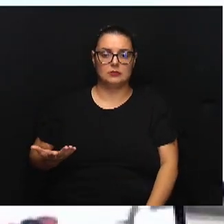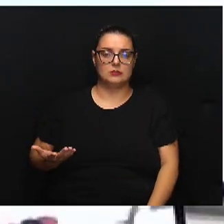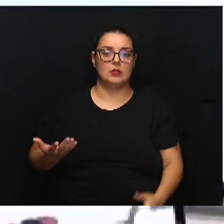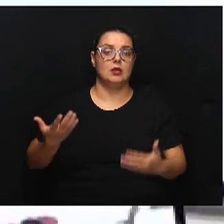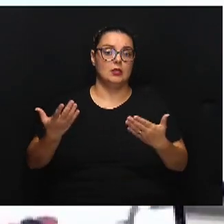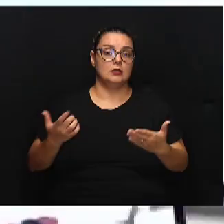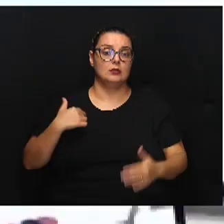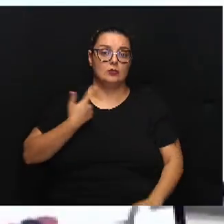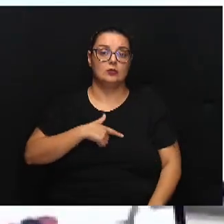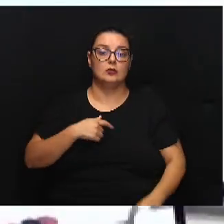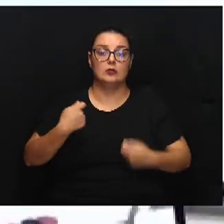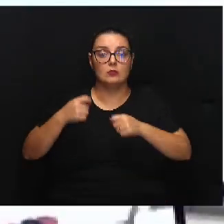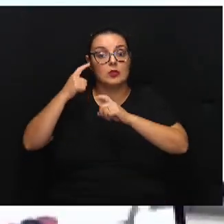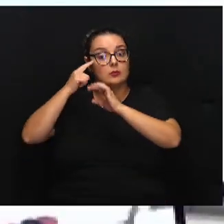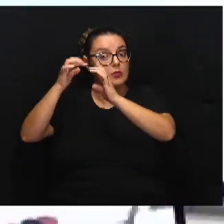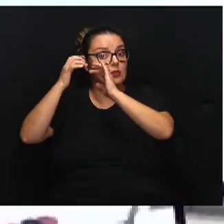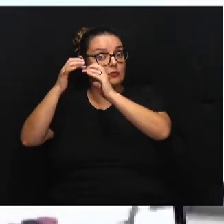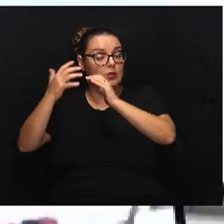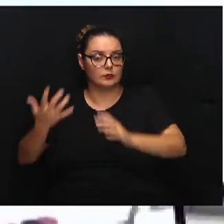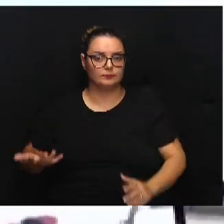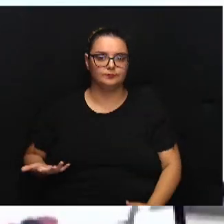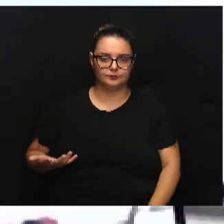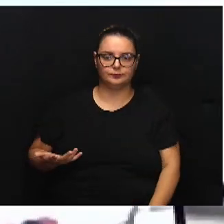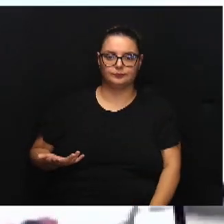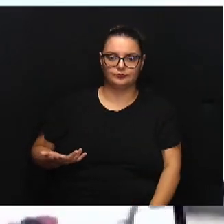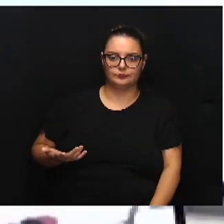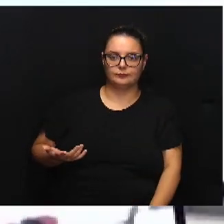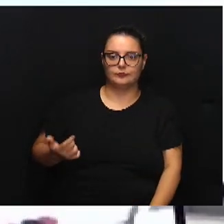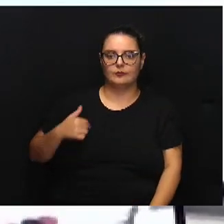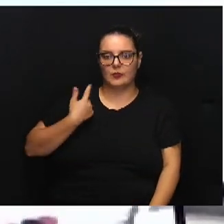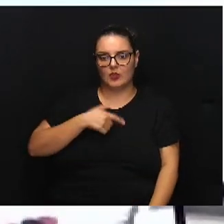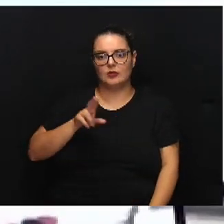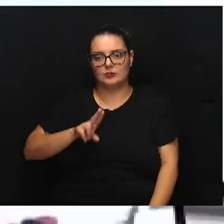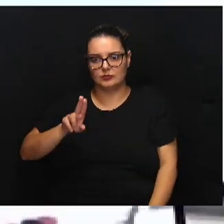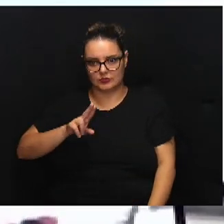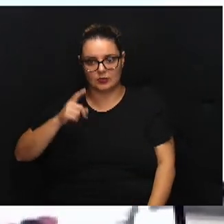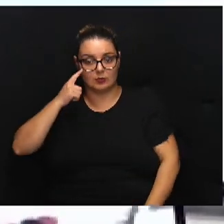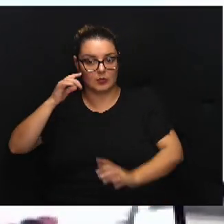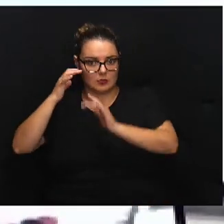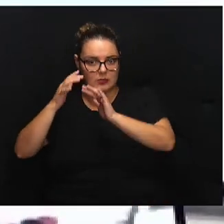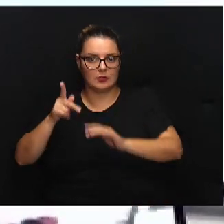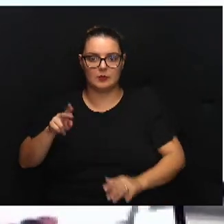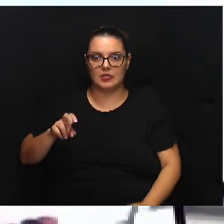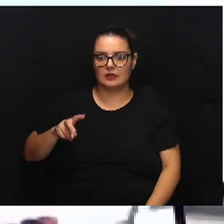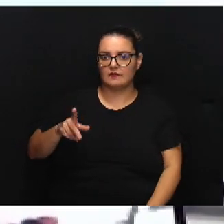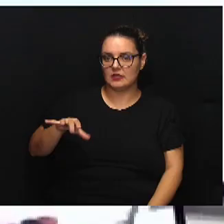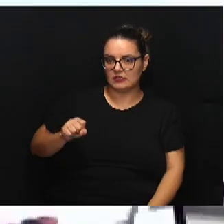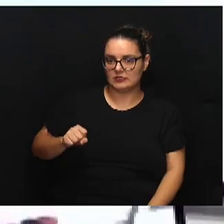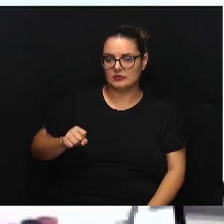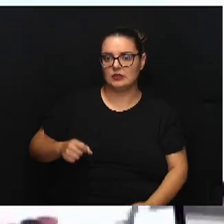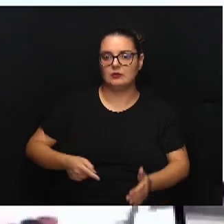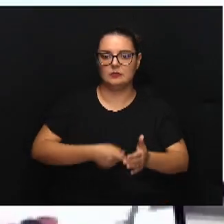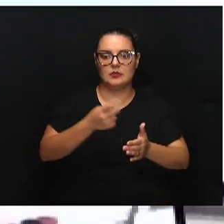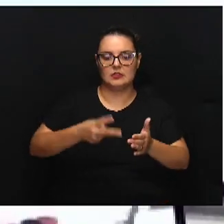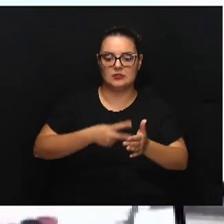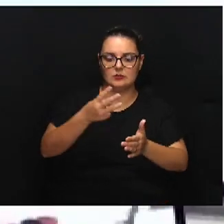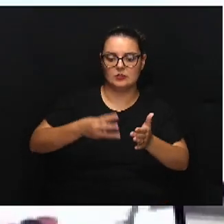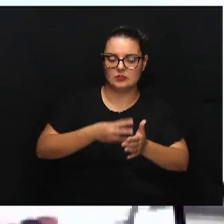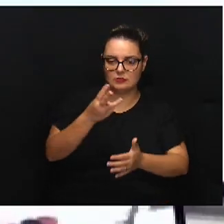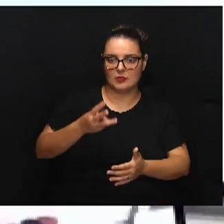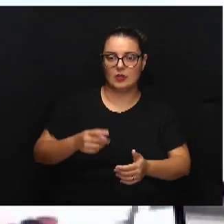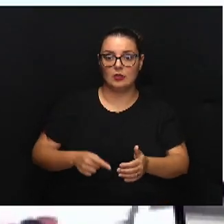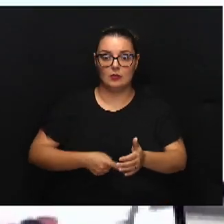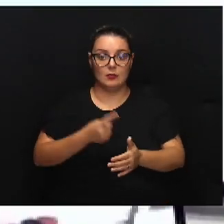gente precisa pensar, assim, a gente usa na prevenção, pensando em prevenção primária, secundária e terciária. Primária é quando você